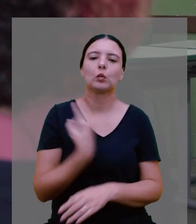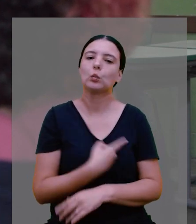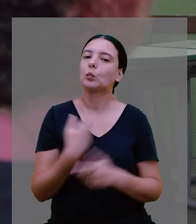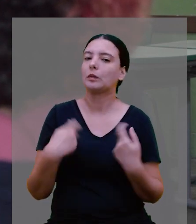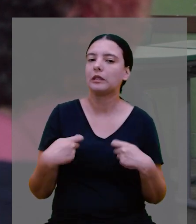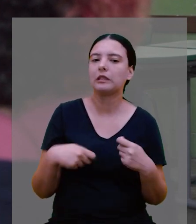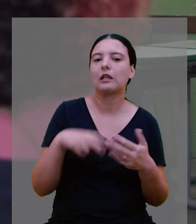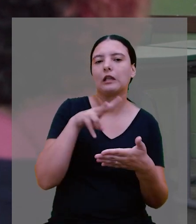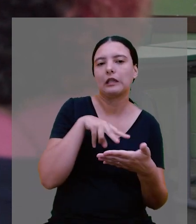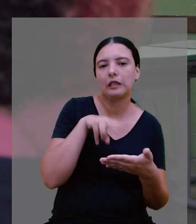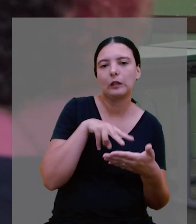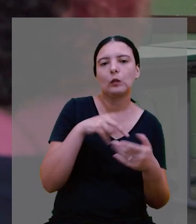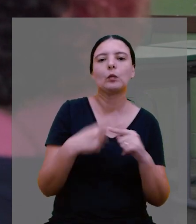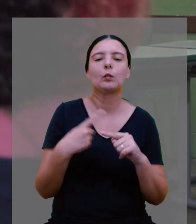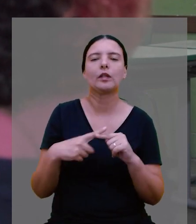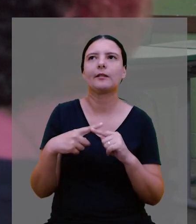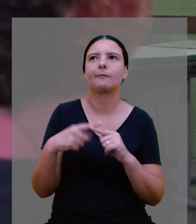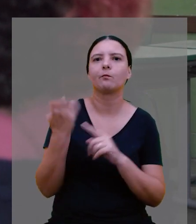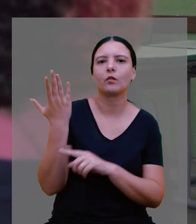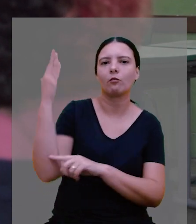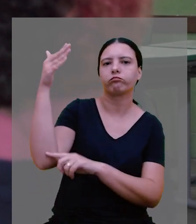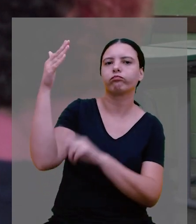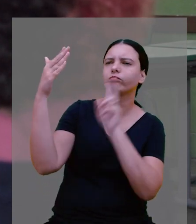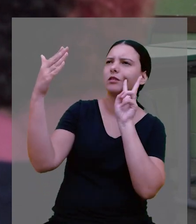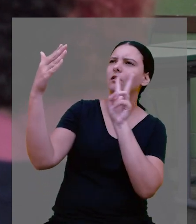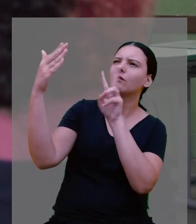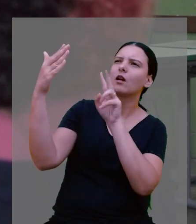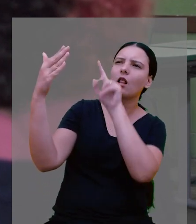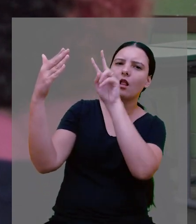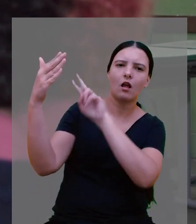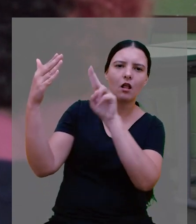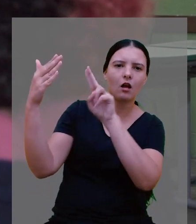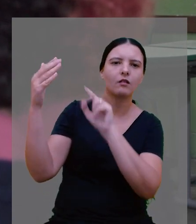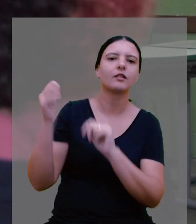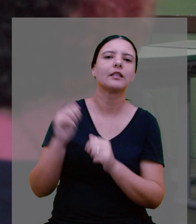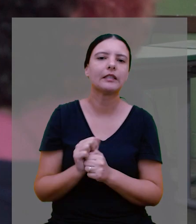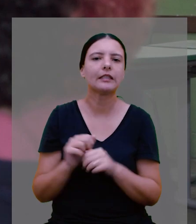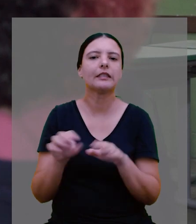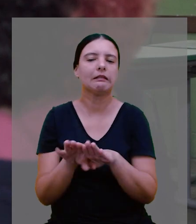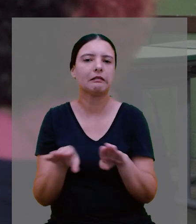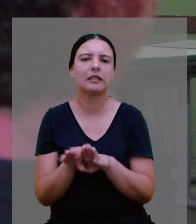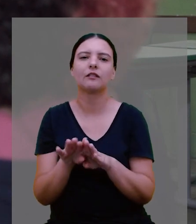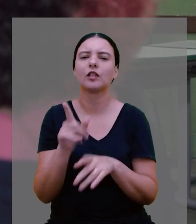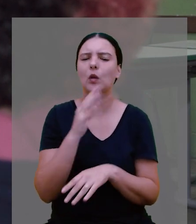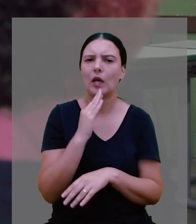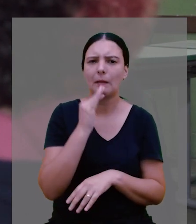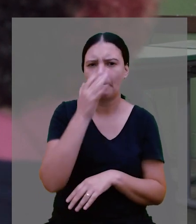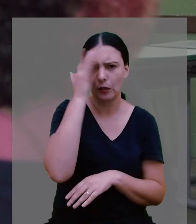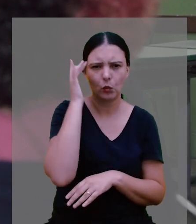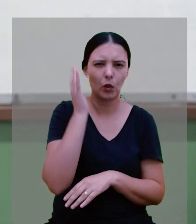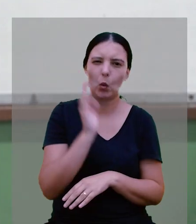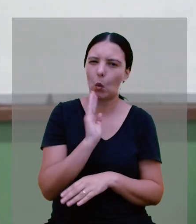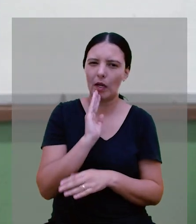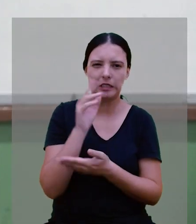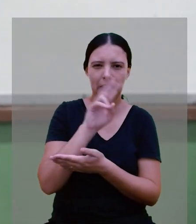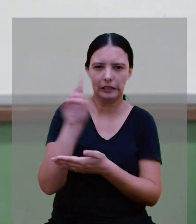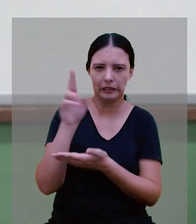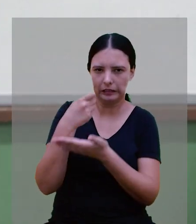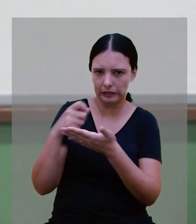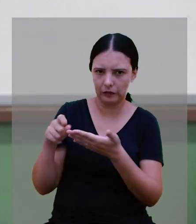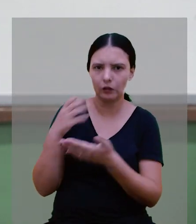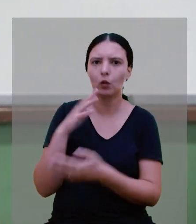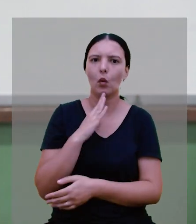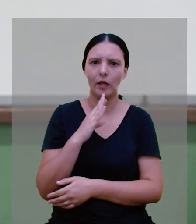da leitura para a gente ler a placa na rua. A gente precisa da leitura para quando a gente... Vocês conhecem alguém analfabeto? Conhece?